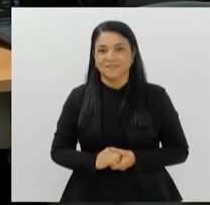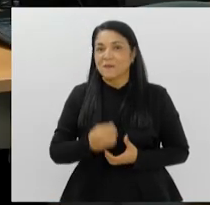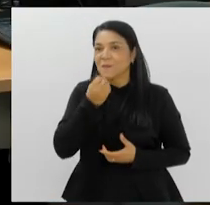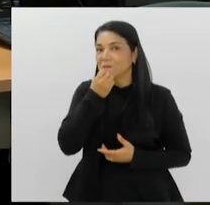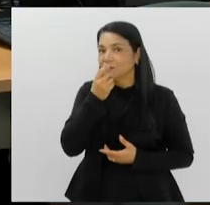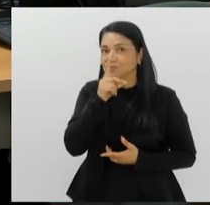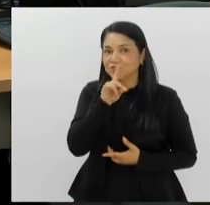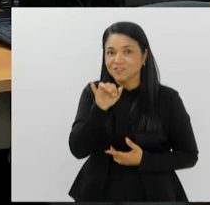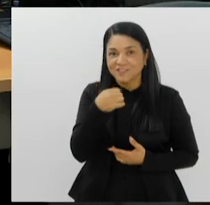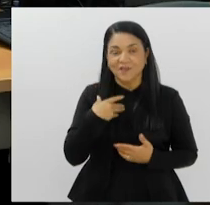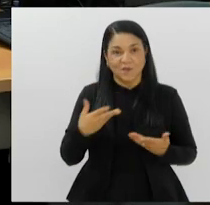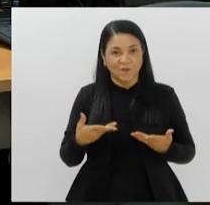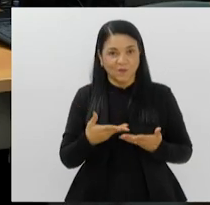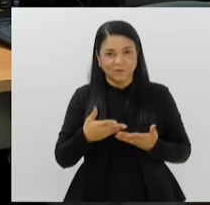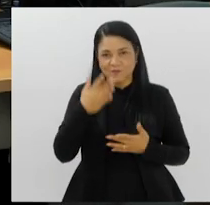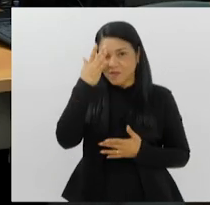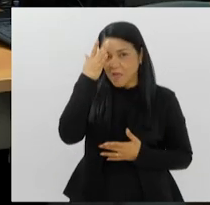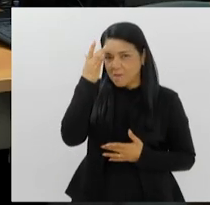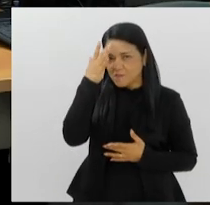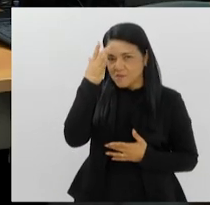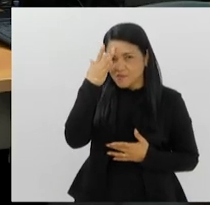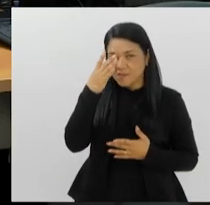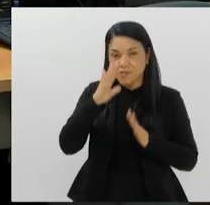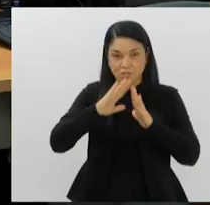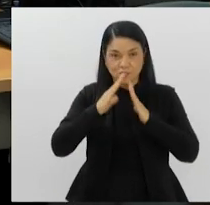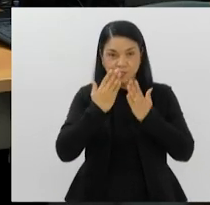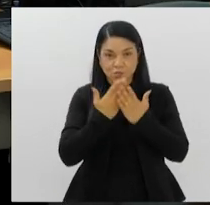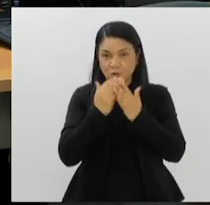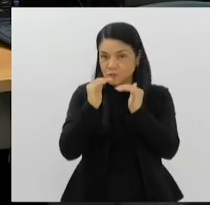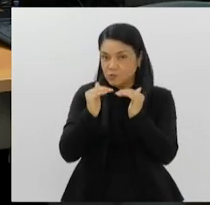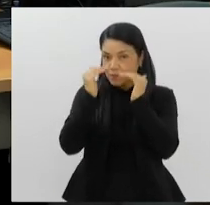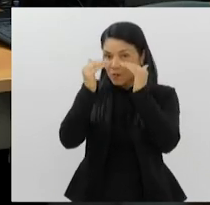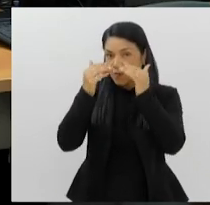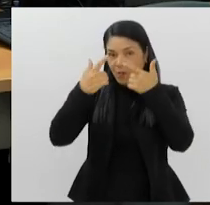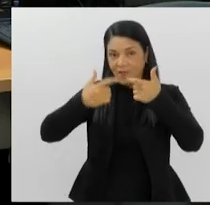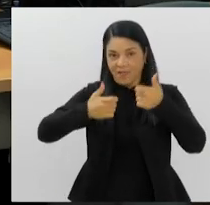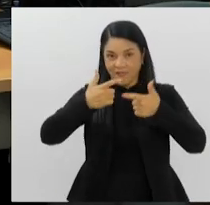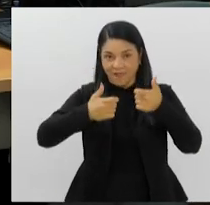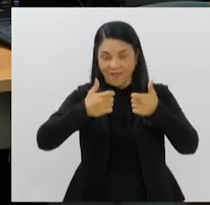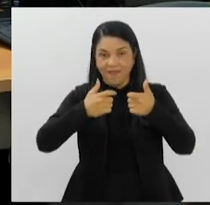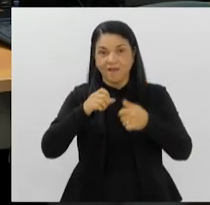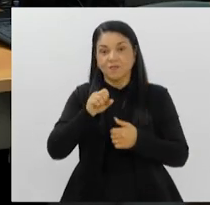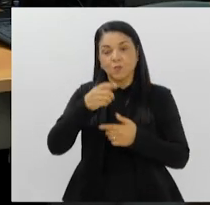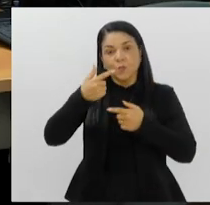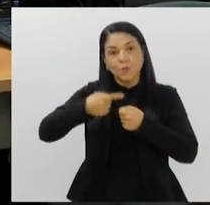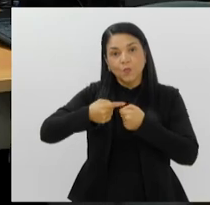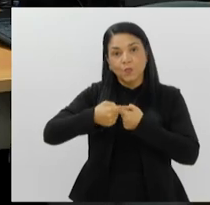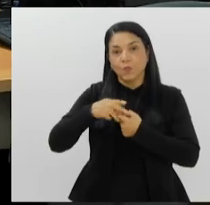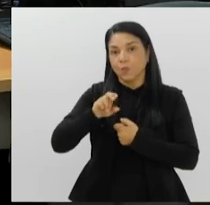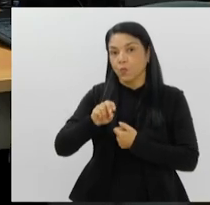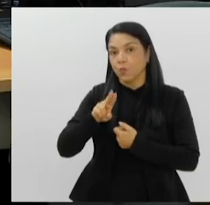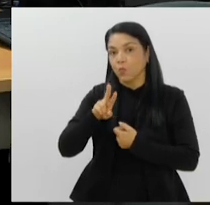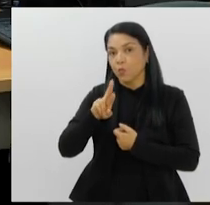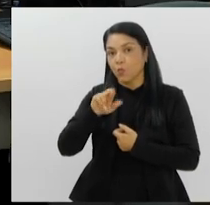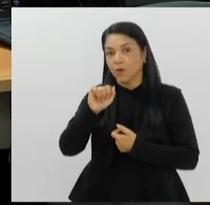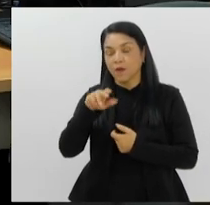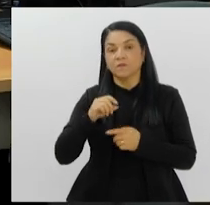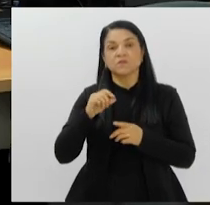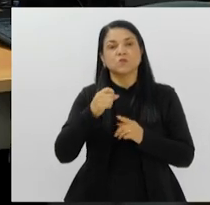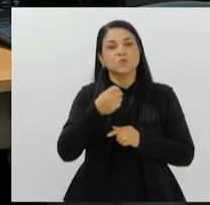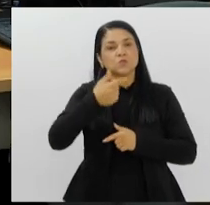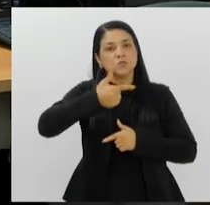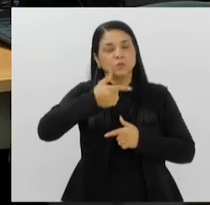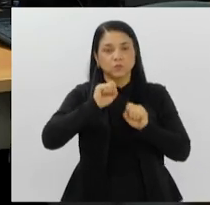Bom dia! Hoje e amanhã acontece na Escola Superior de Guerra, na URCA, o 2º Fórum Nacional de Segurança Escolar no